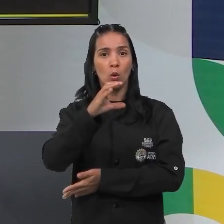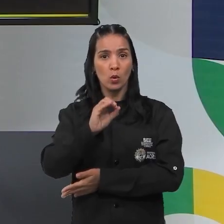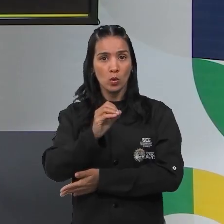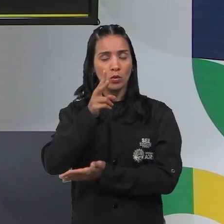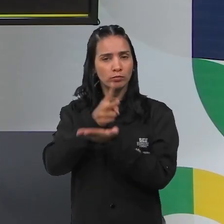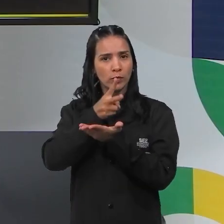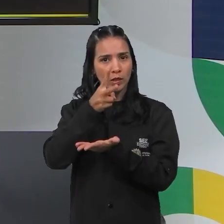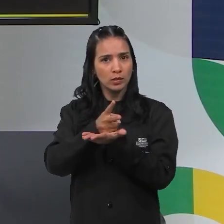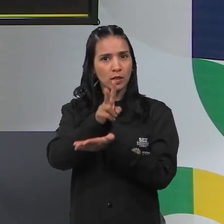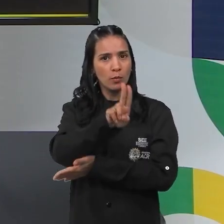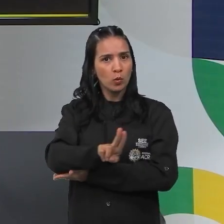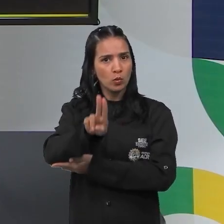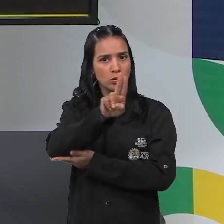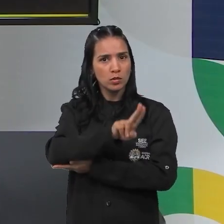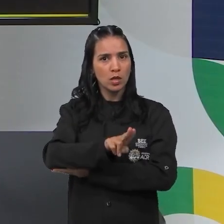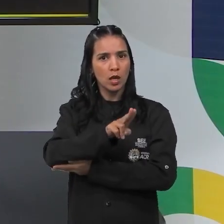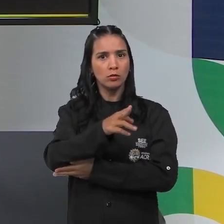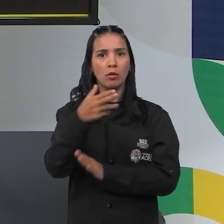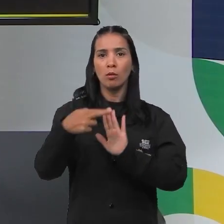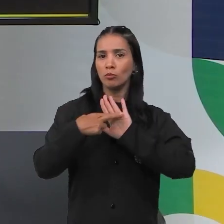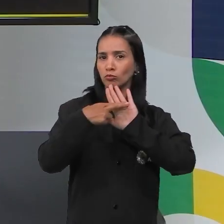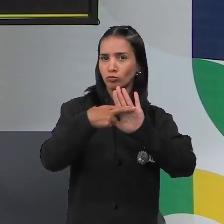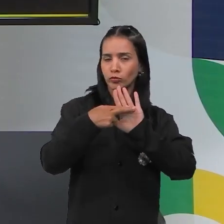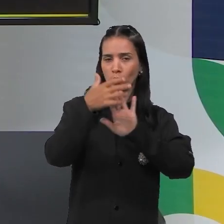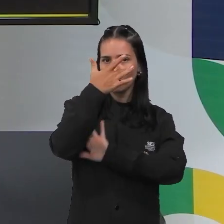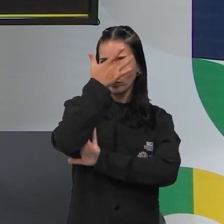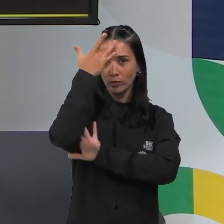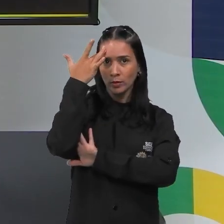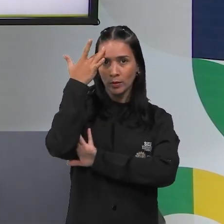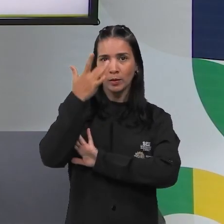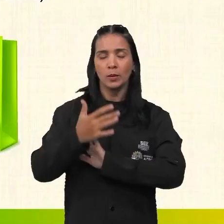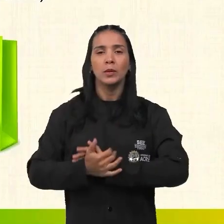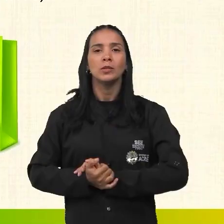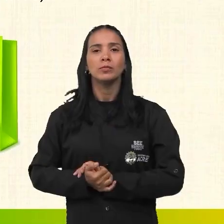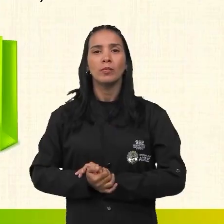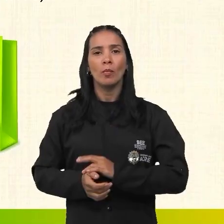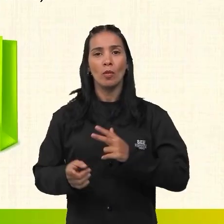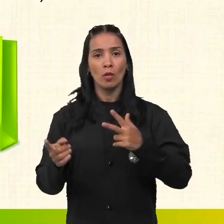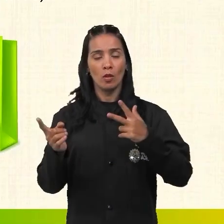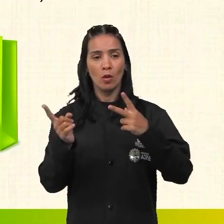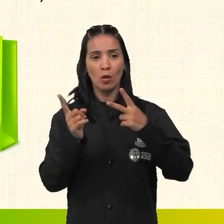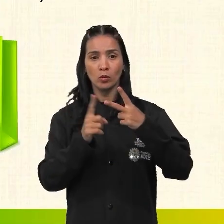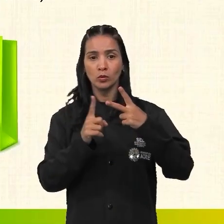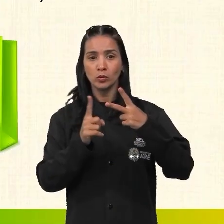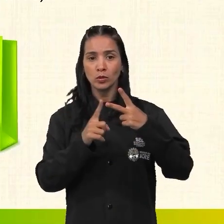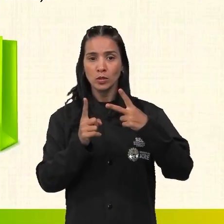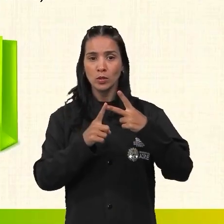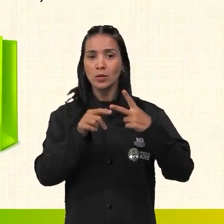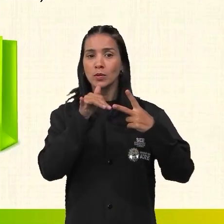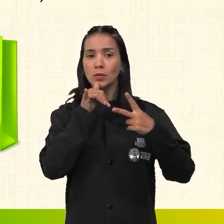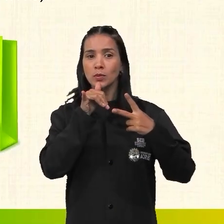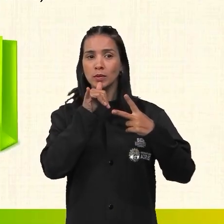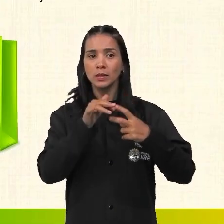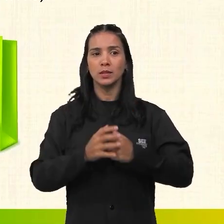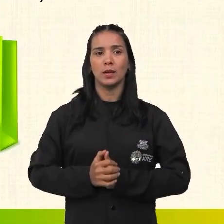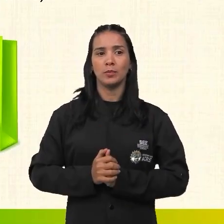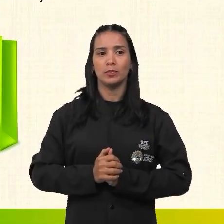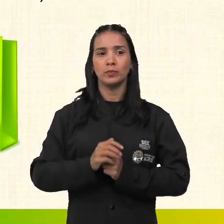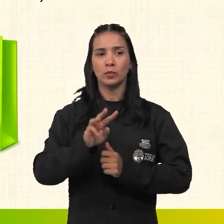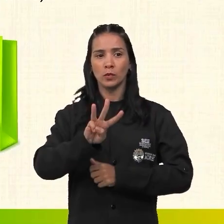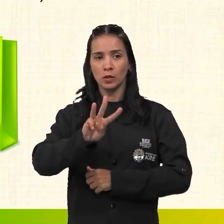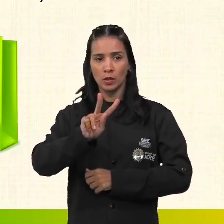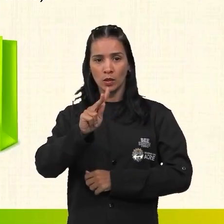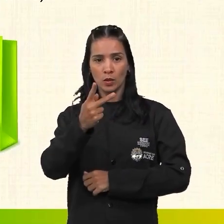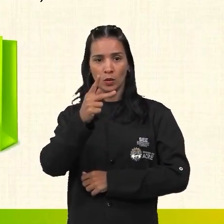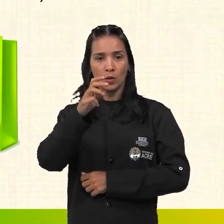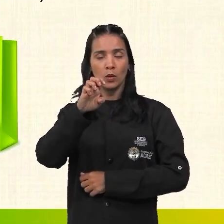utilizado com pessoas. Agora vamos para o segundo exemplo. Nós temos aí when.